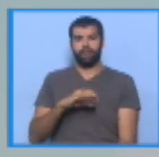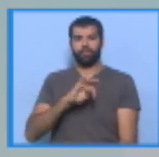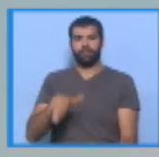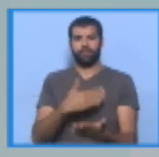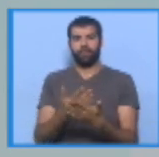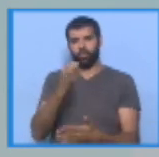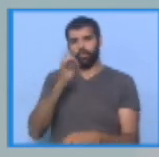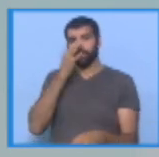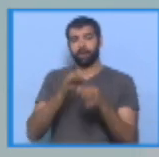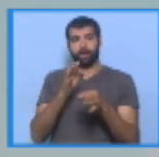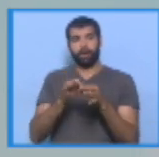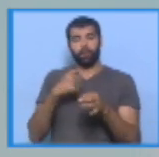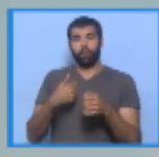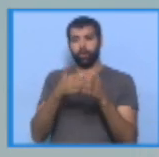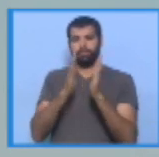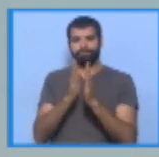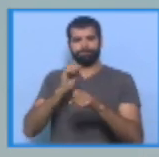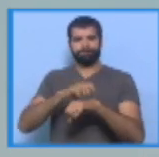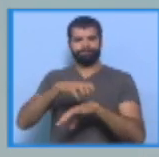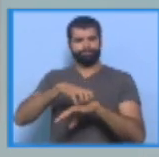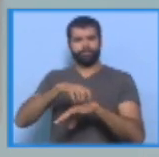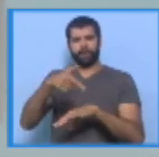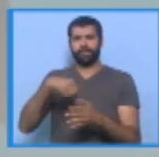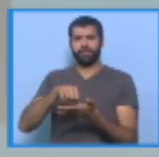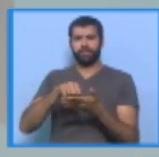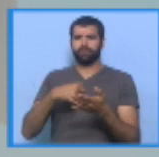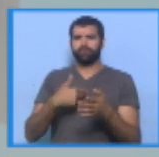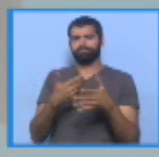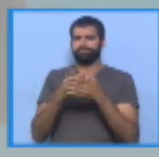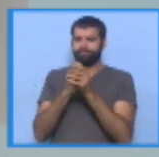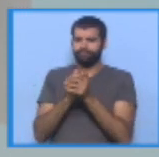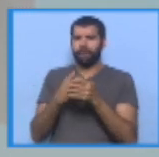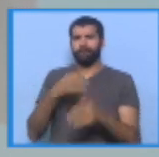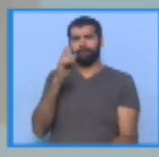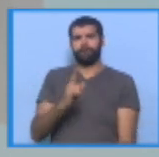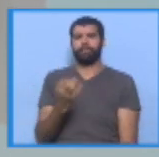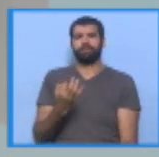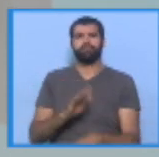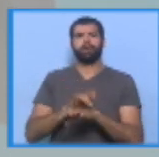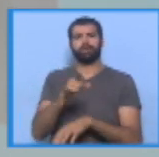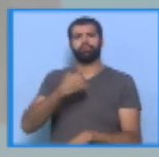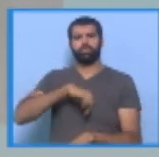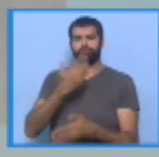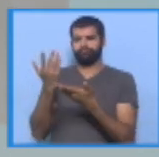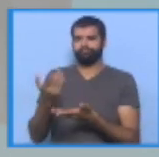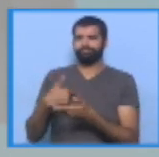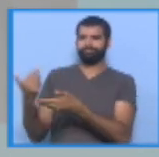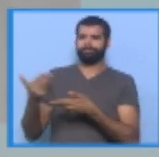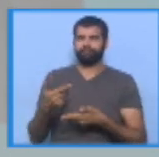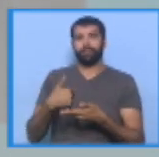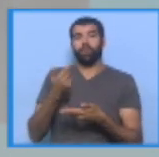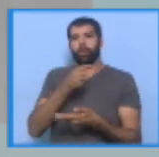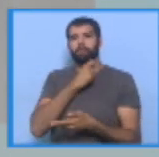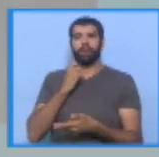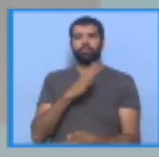setembro, aquele santuário mariano em Lamego será centro de devoção e de fé. Por isso, temos hoje entre nós